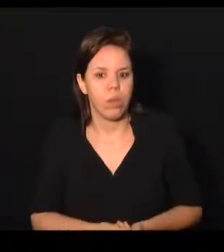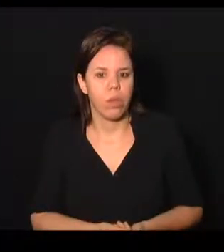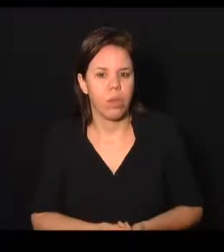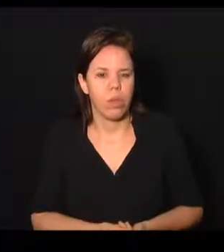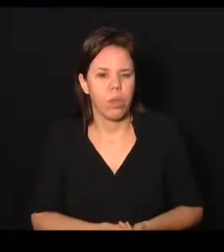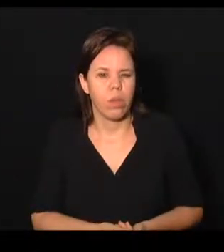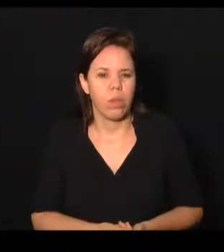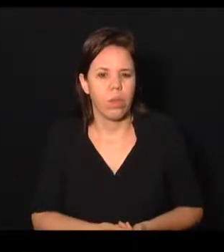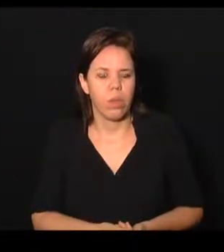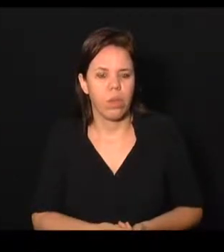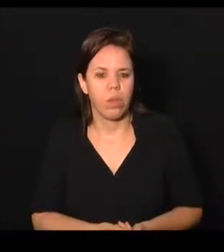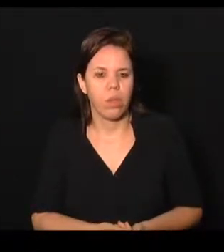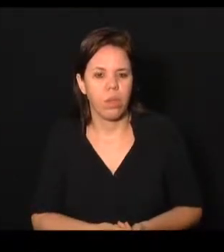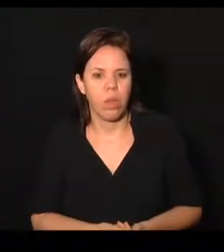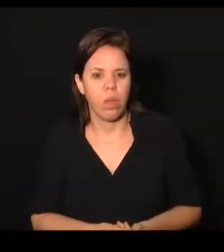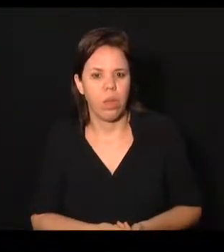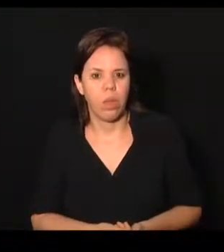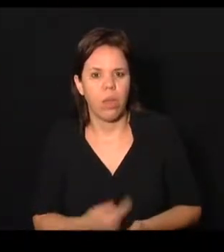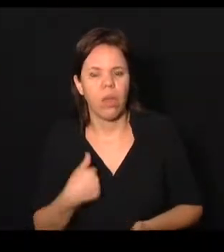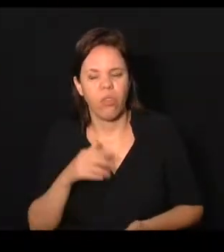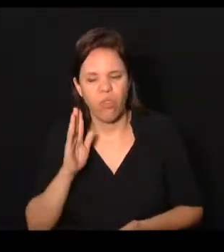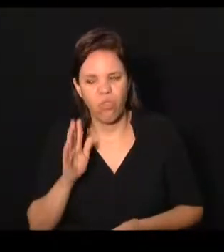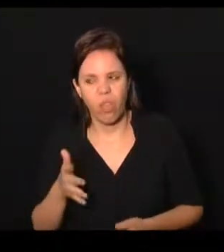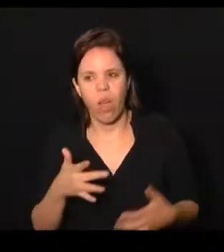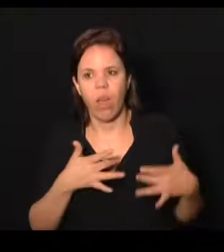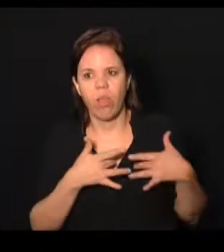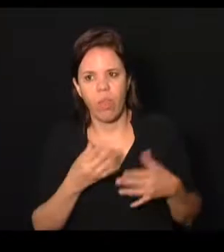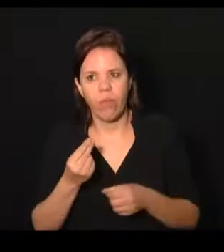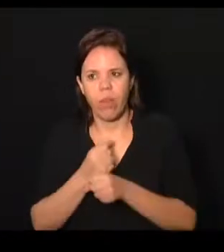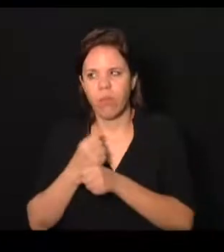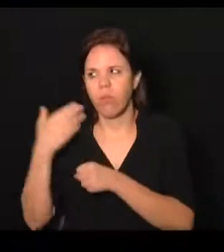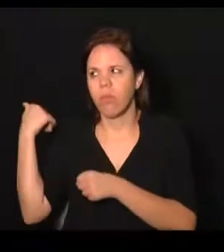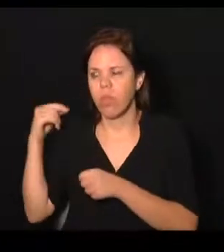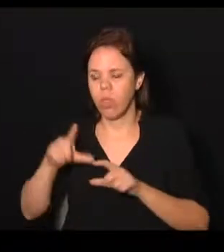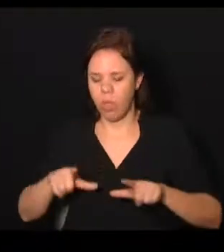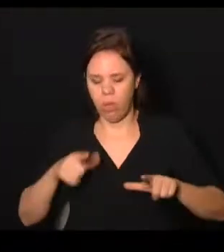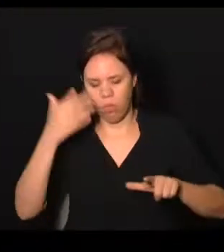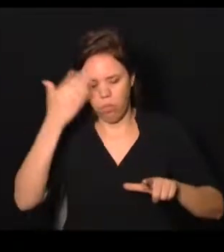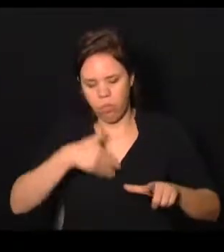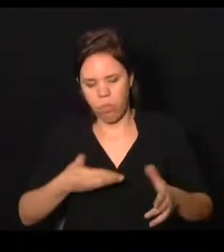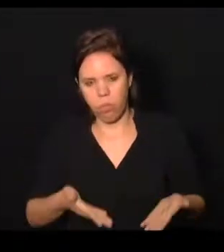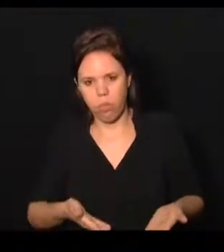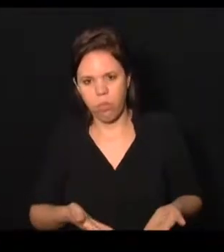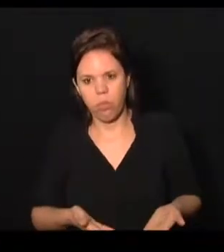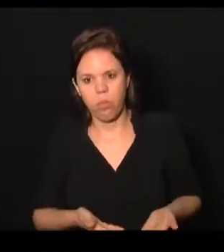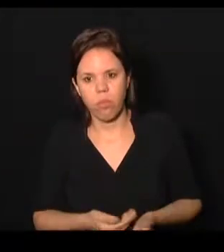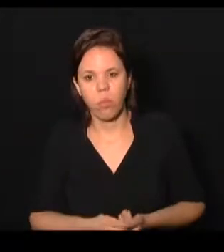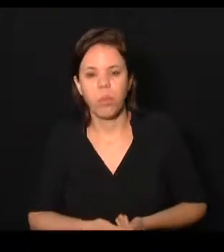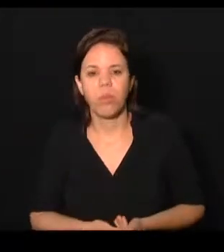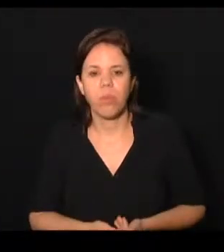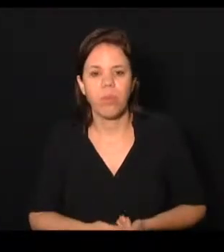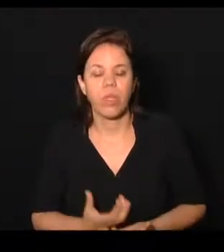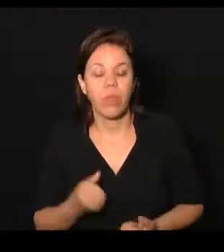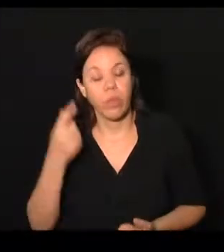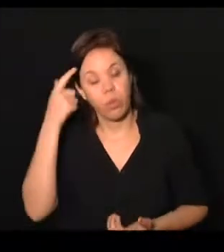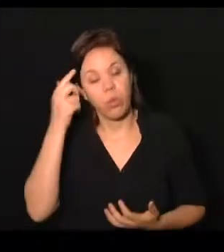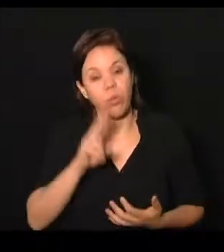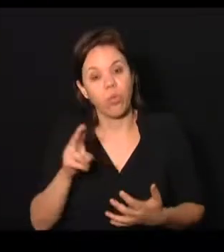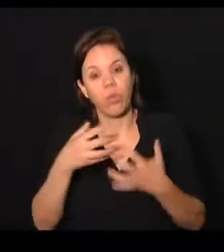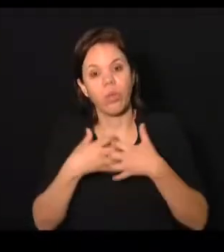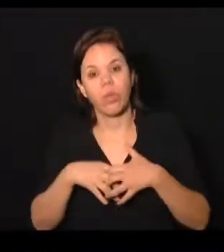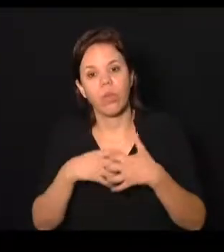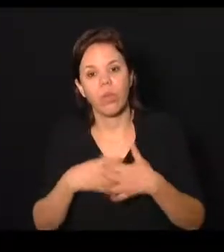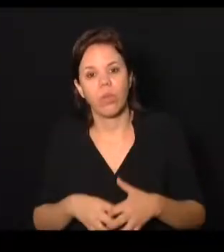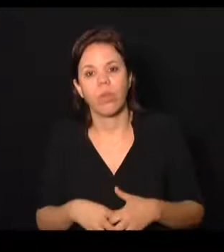um detalhe, eu sou doador veterano e tenho um certificado aqui, né? Aí, nisso, então vamos usar o raciocínio. Nisso, a